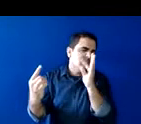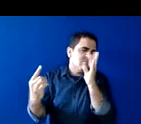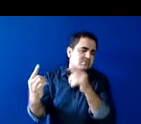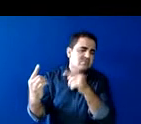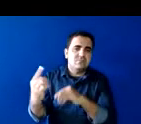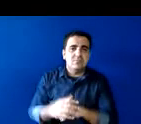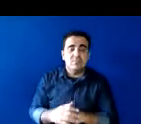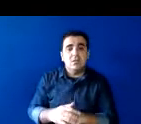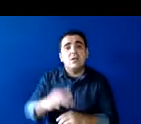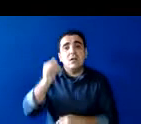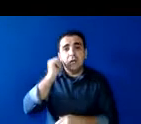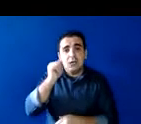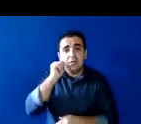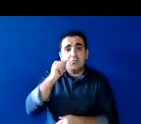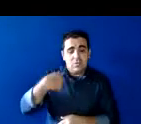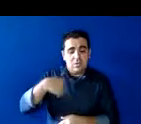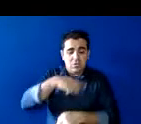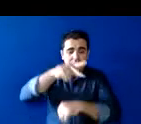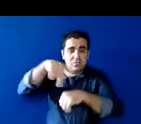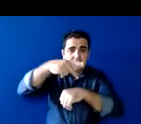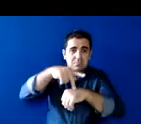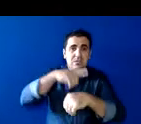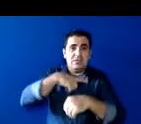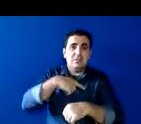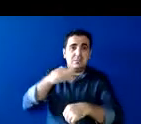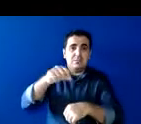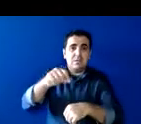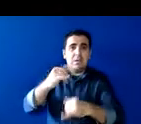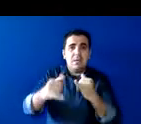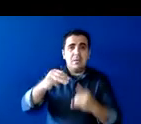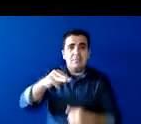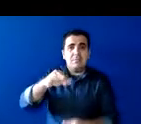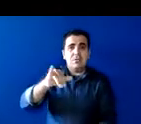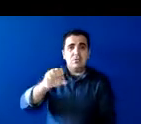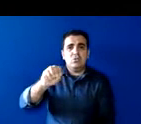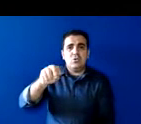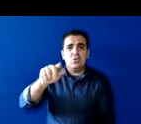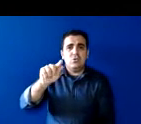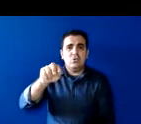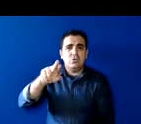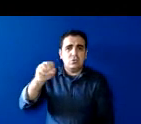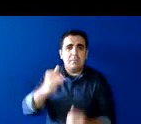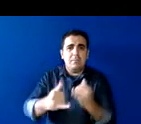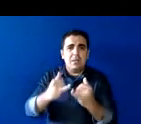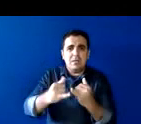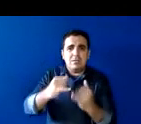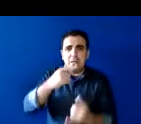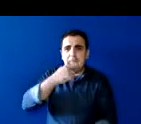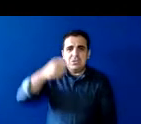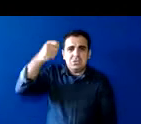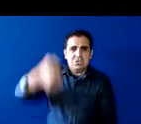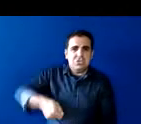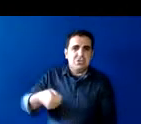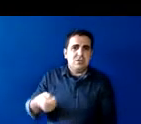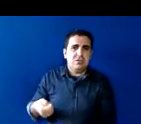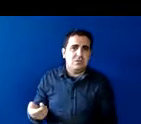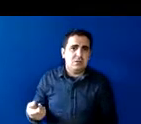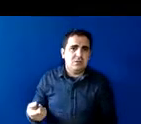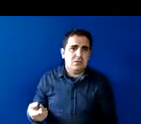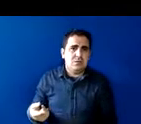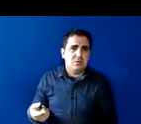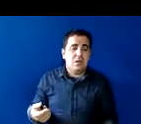Mulheres, pelo nosso país, né, que é misógino, né, que é machista,